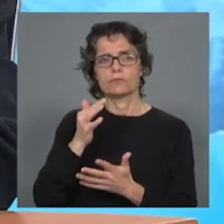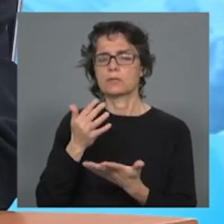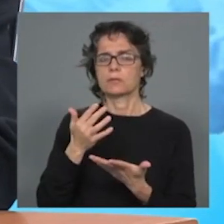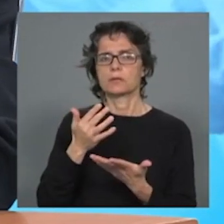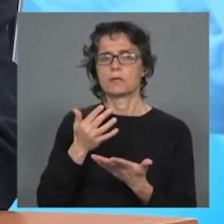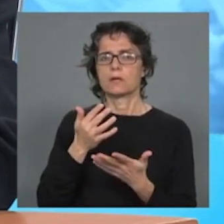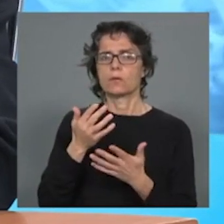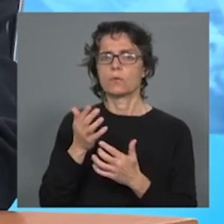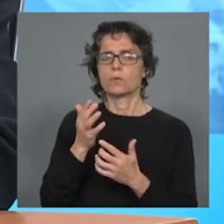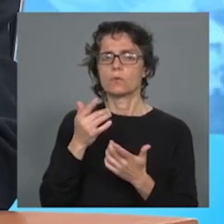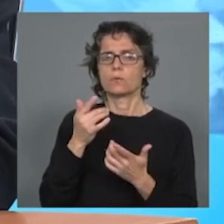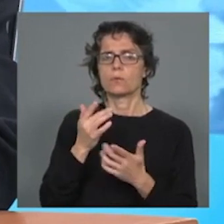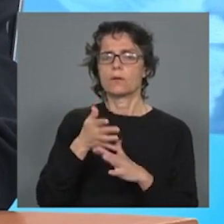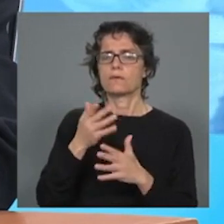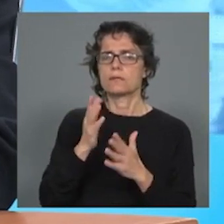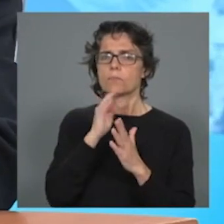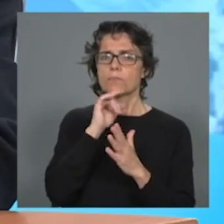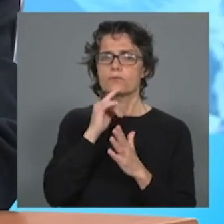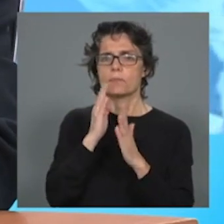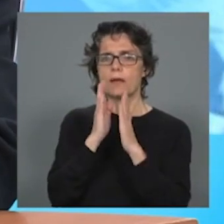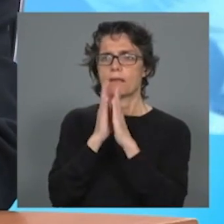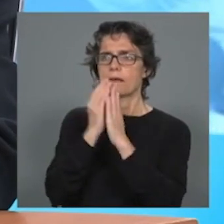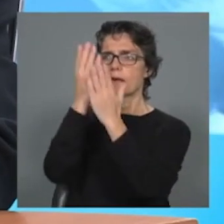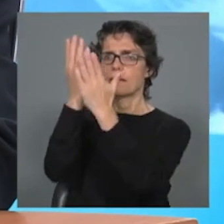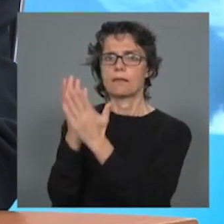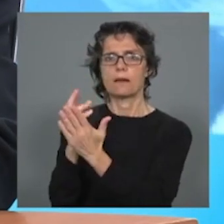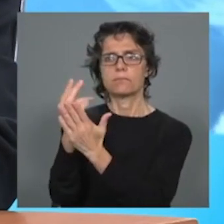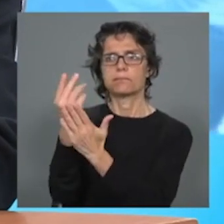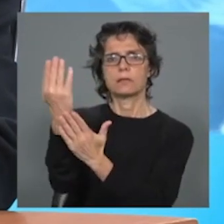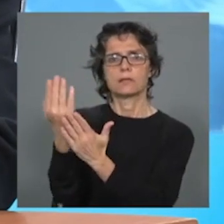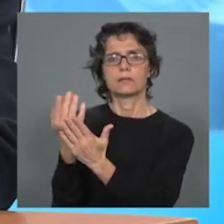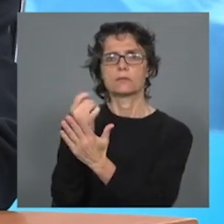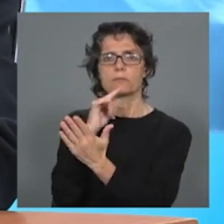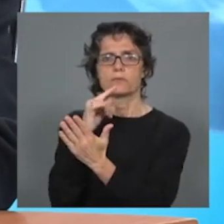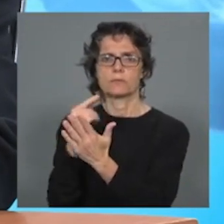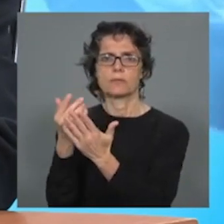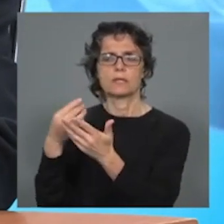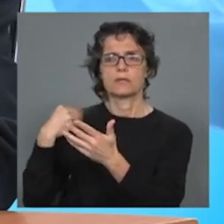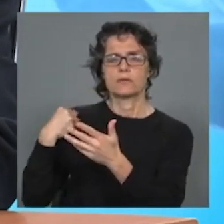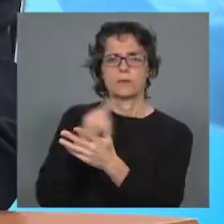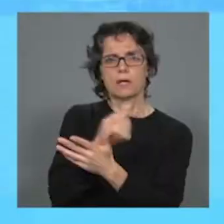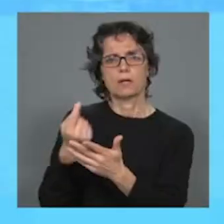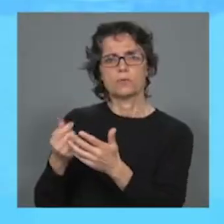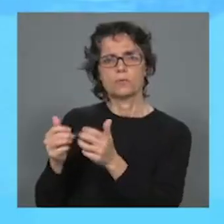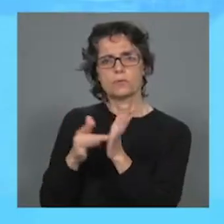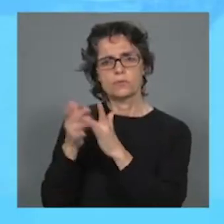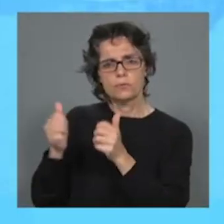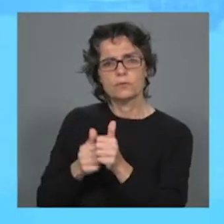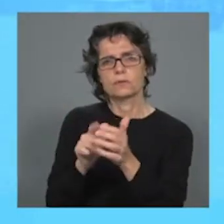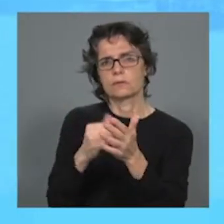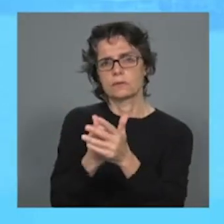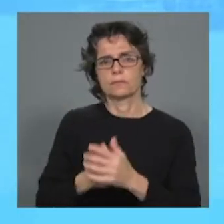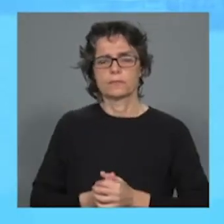um bom exemplo de seguir Jesus aqui e agora. Padre Zé Manel Pereira de Almeida, aproveito a sua presença